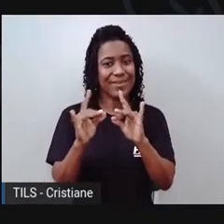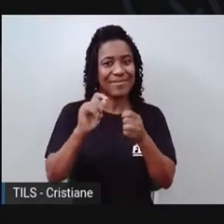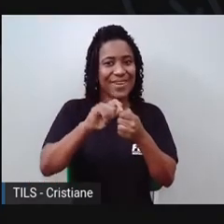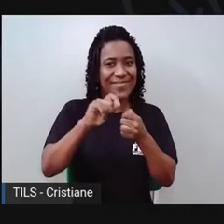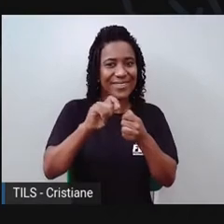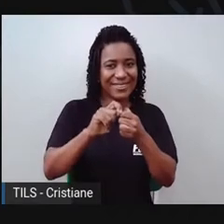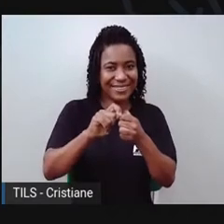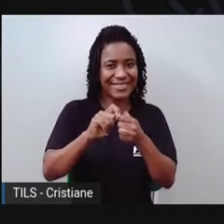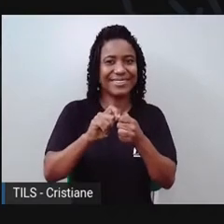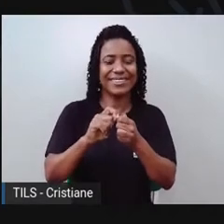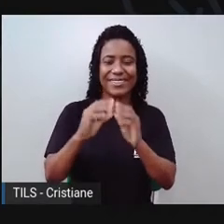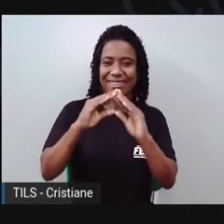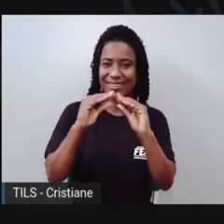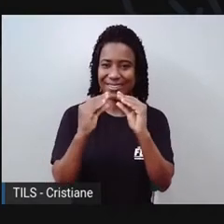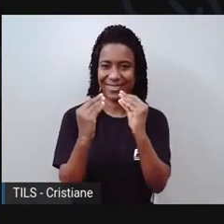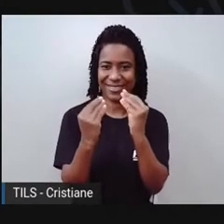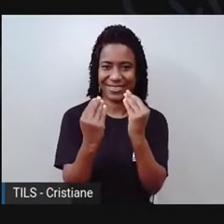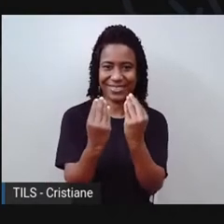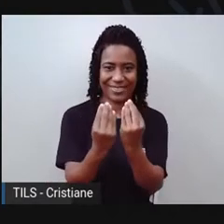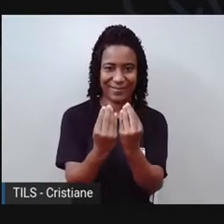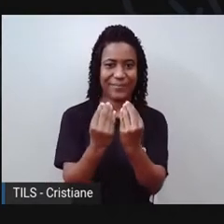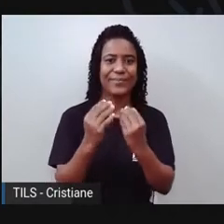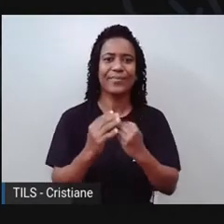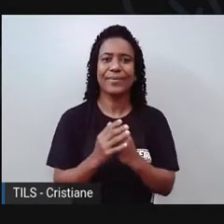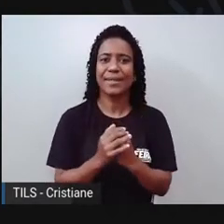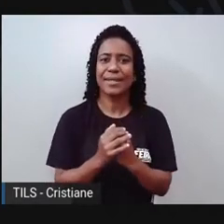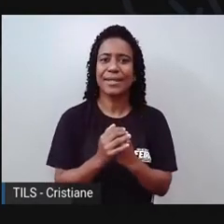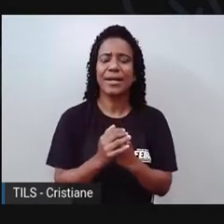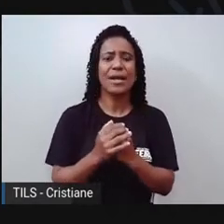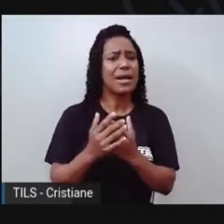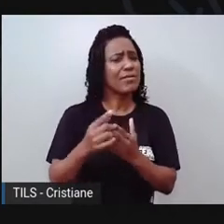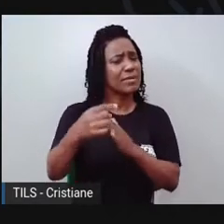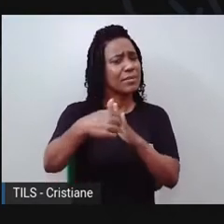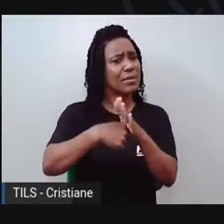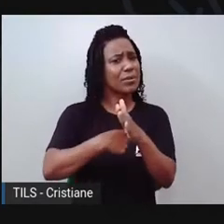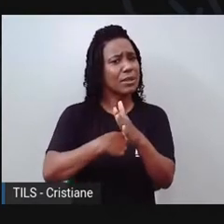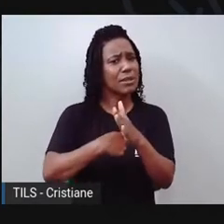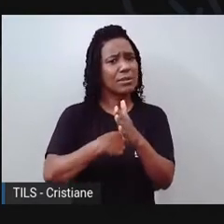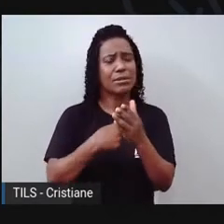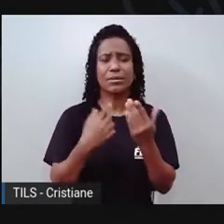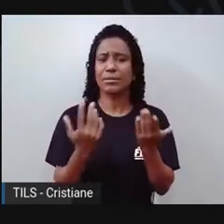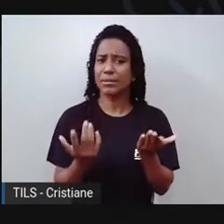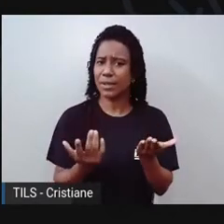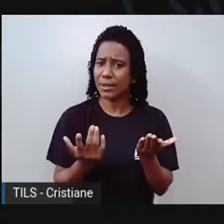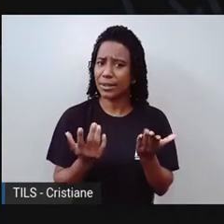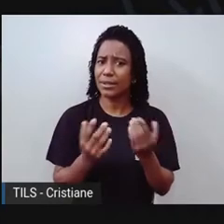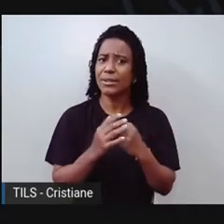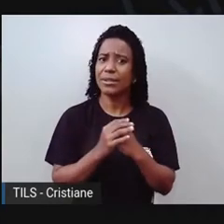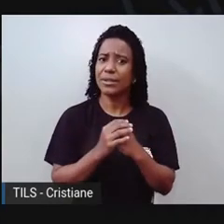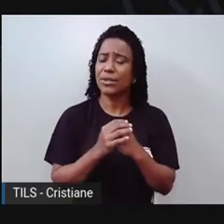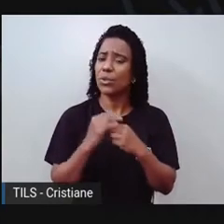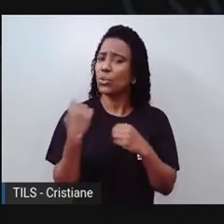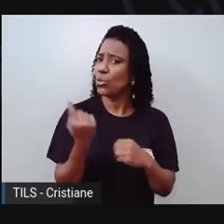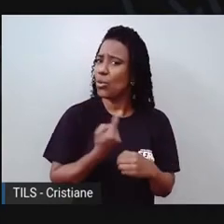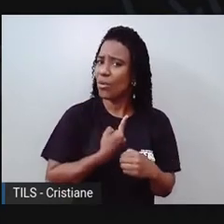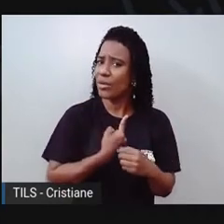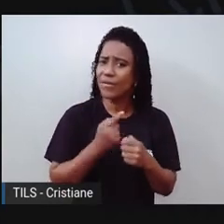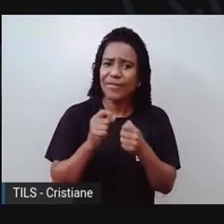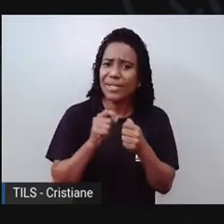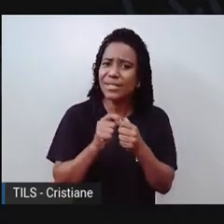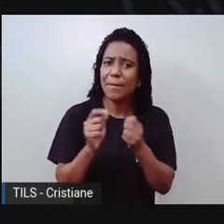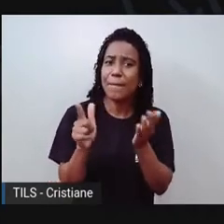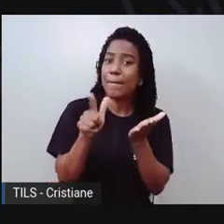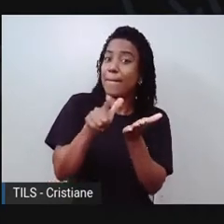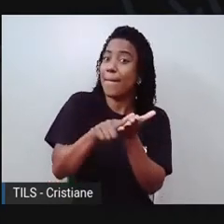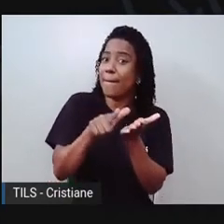pergunta para mim, Pro, e como é que a gente vai saber fazer o papel machê? Não